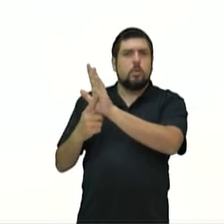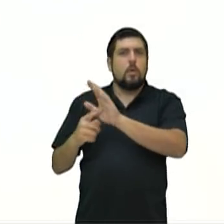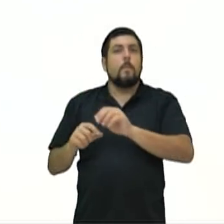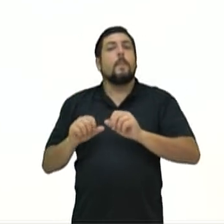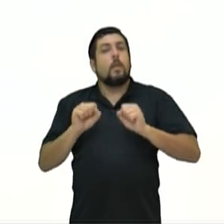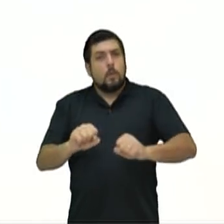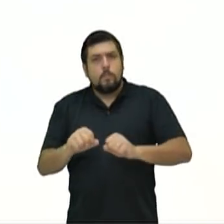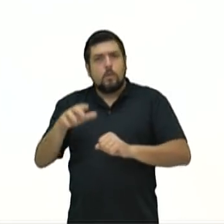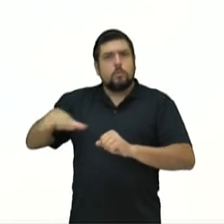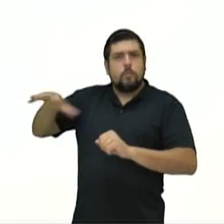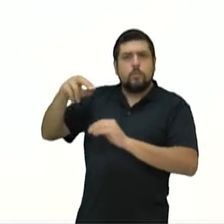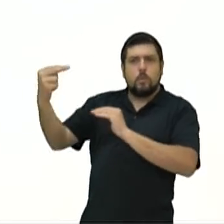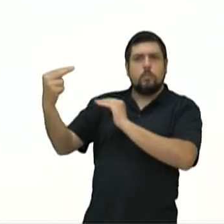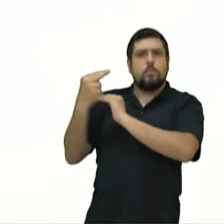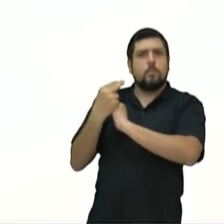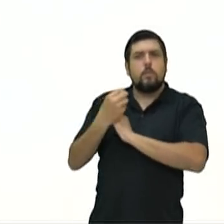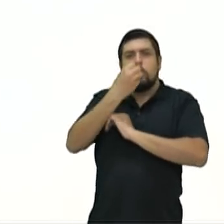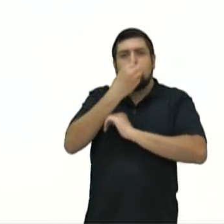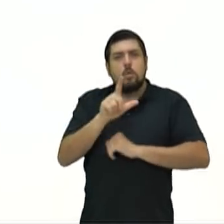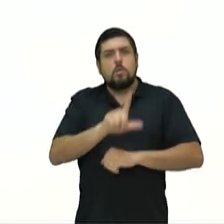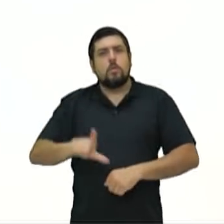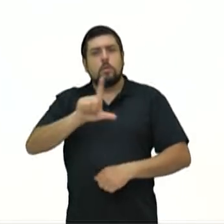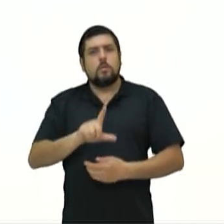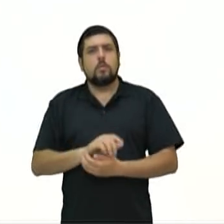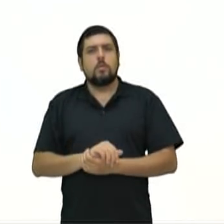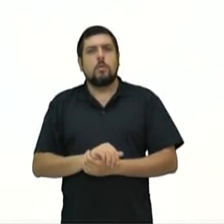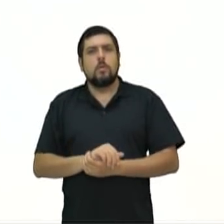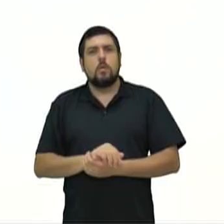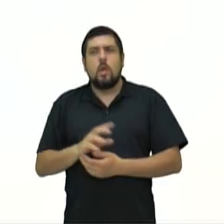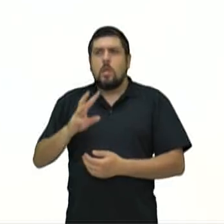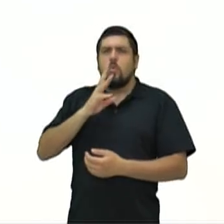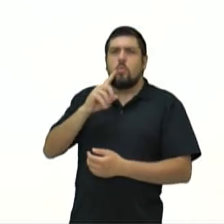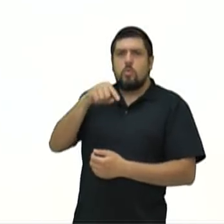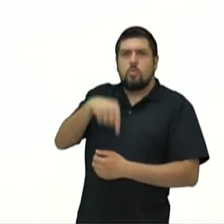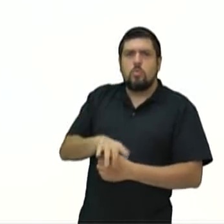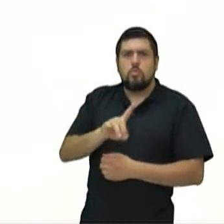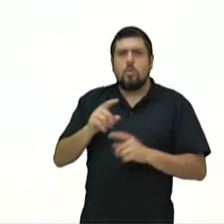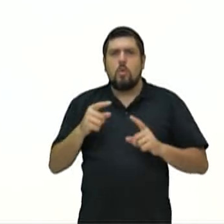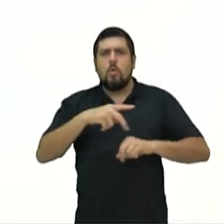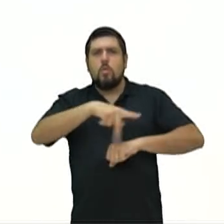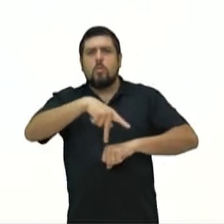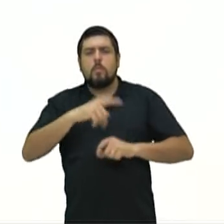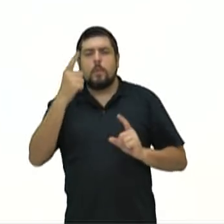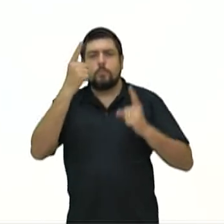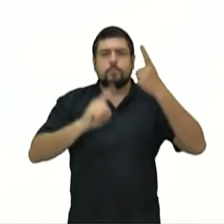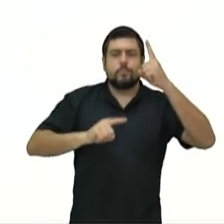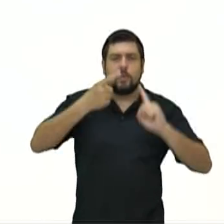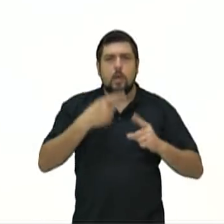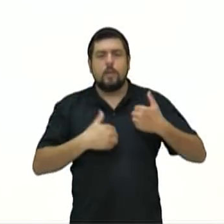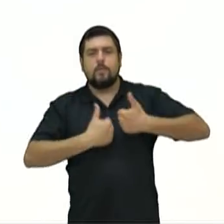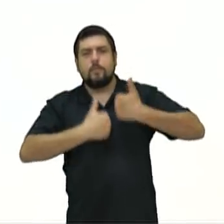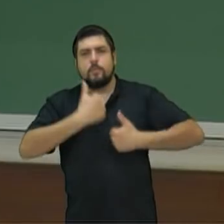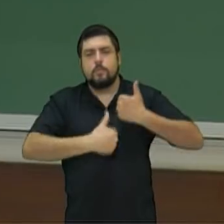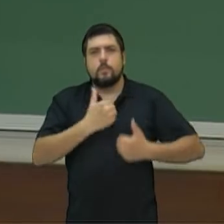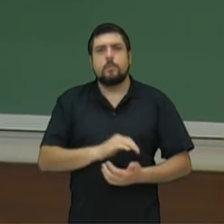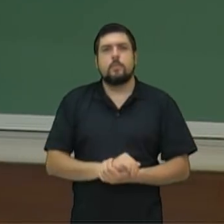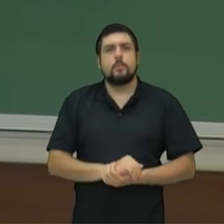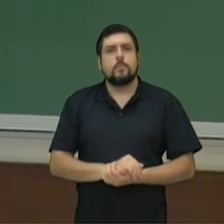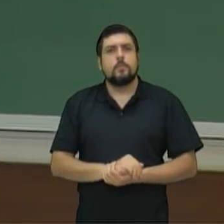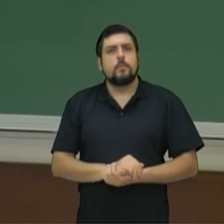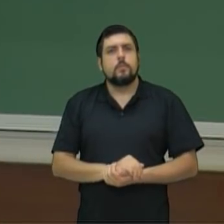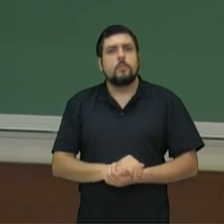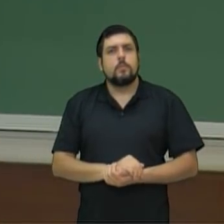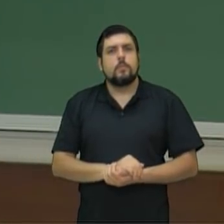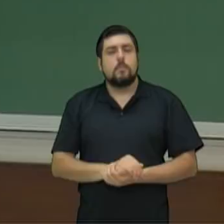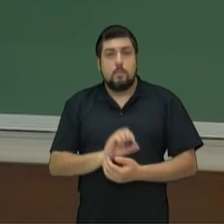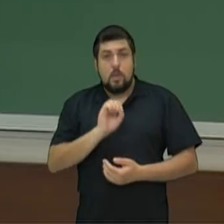ser vistos como referência de boa literatura e não conhecidos somente como o país do carnaval e do futebol. Vejamos, então, se